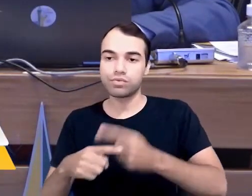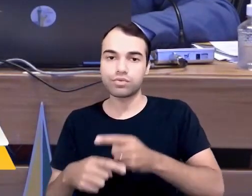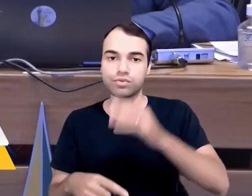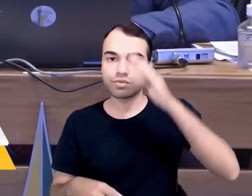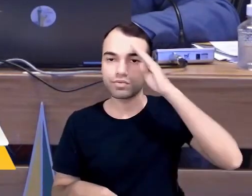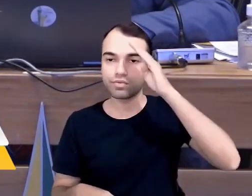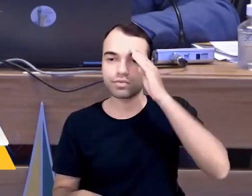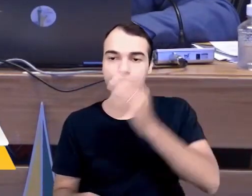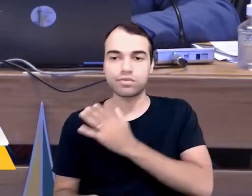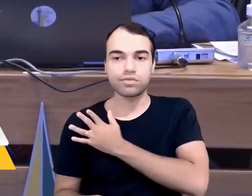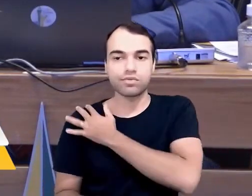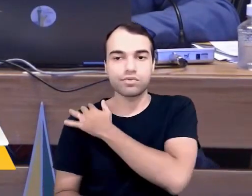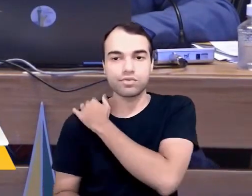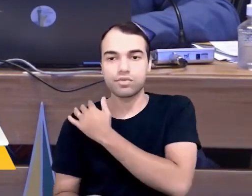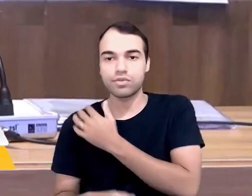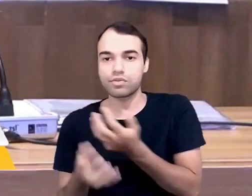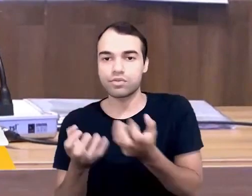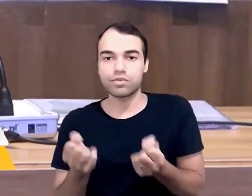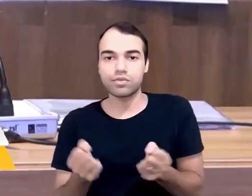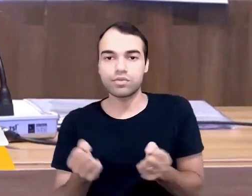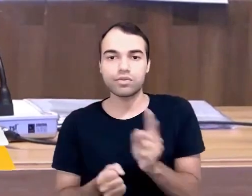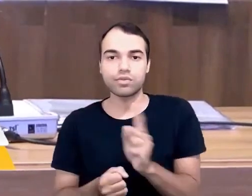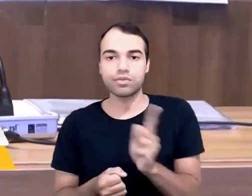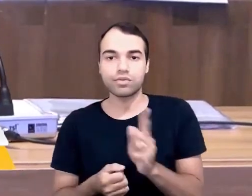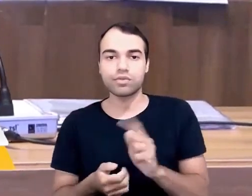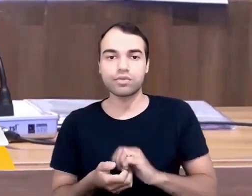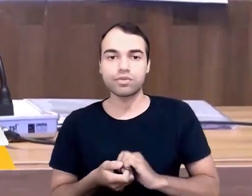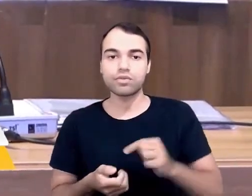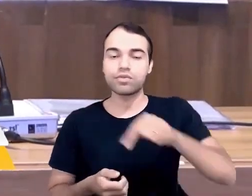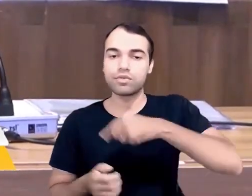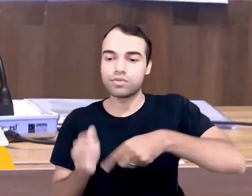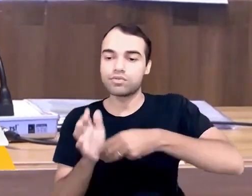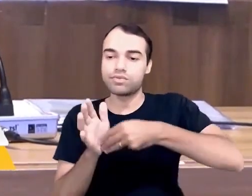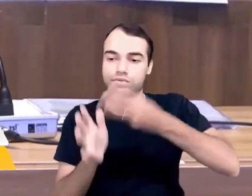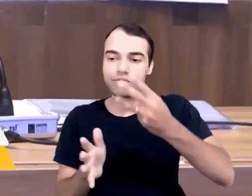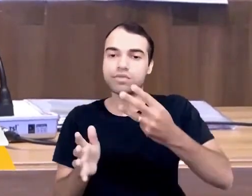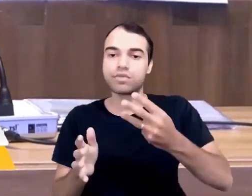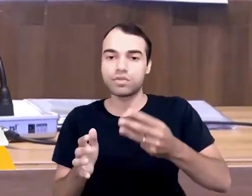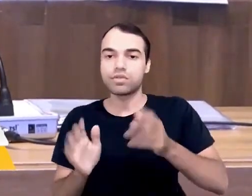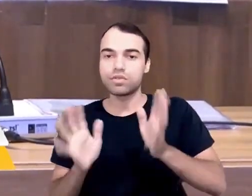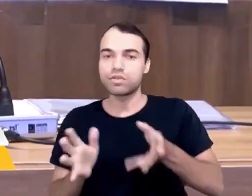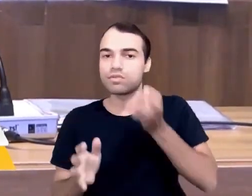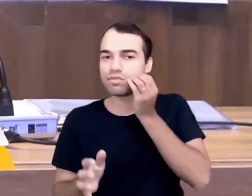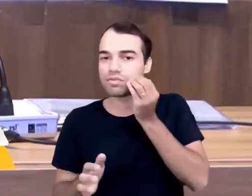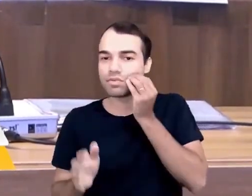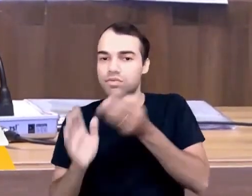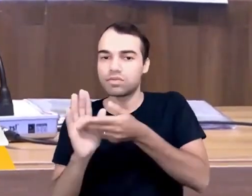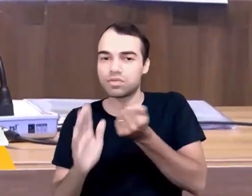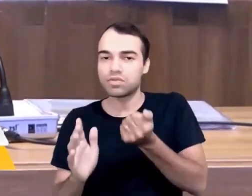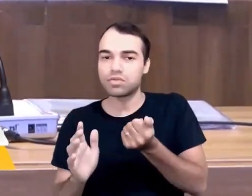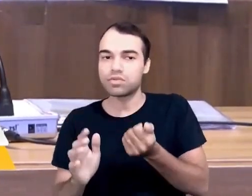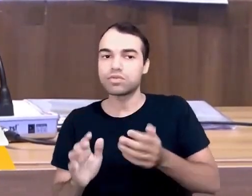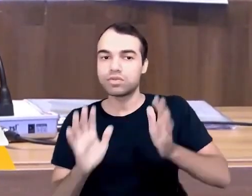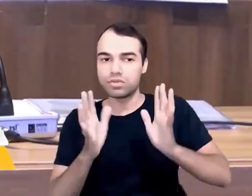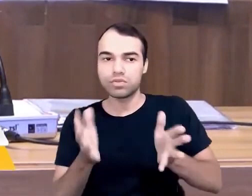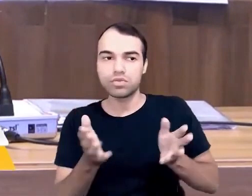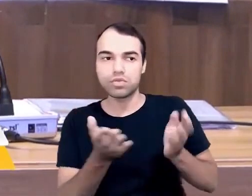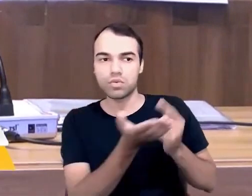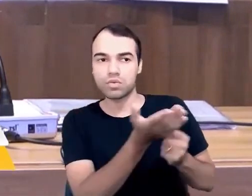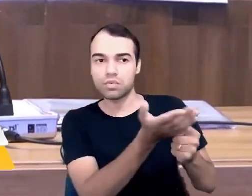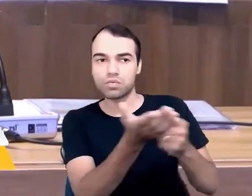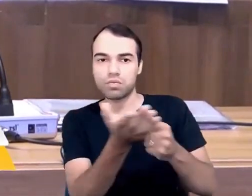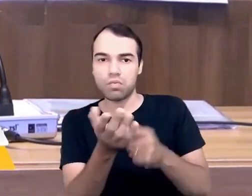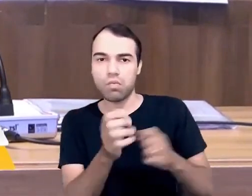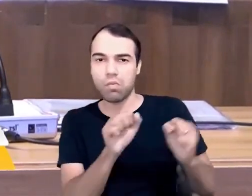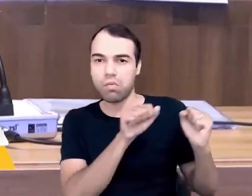Planalto. As três vezes que nós tentamos tirar, foi disponibilizada uma tropa muito grande da Polícia Militar, do